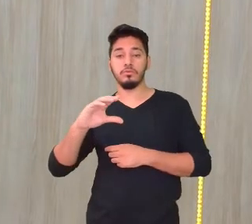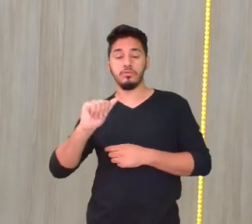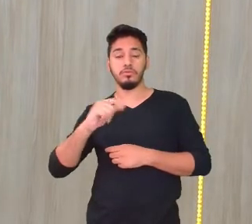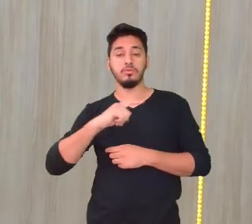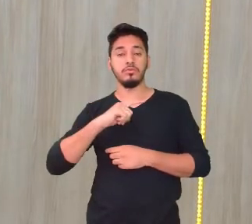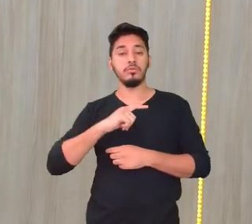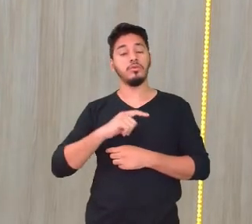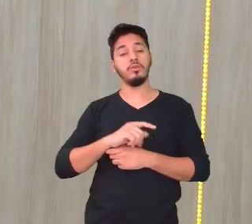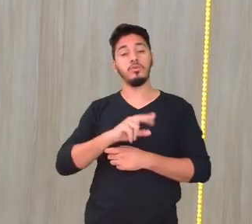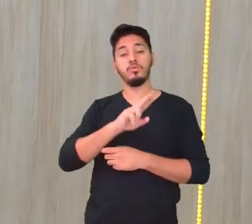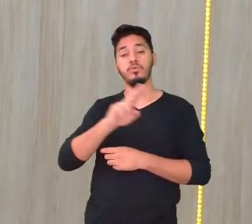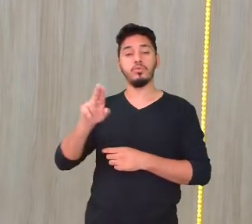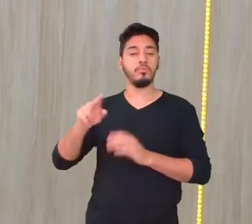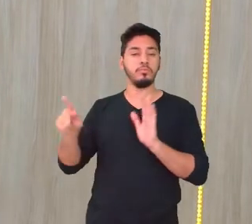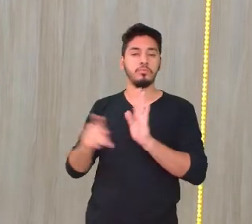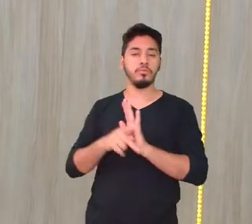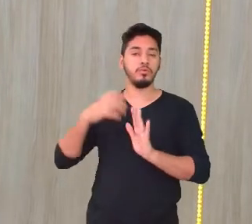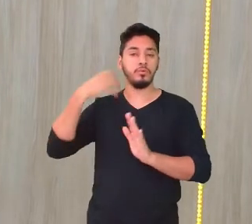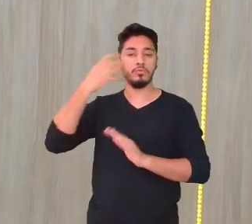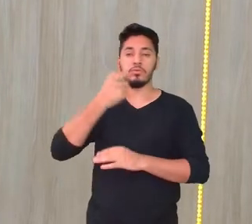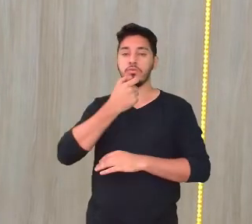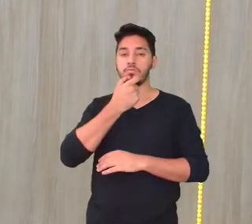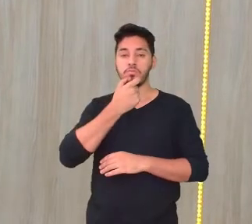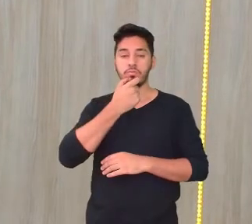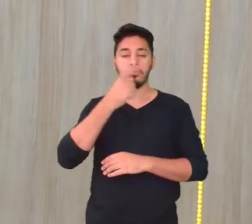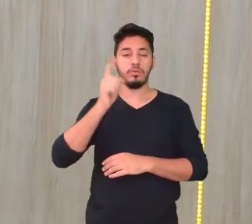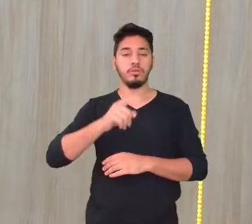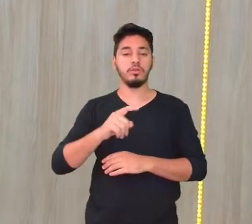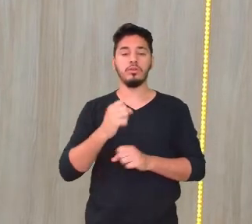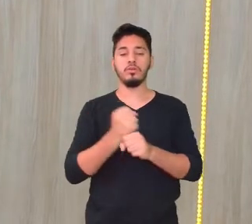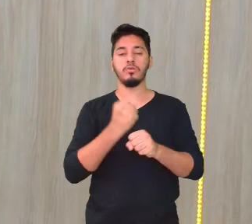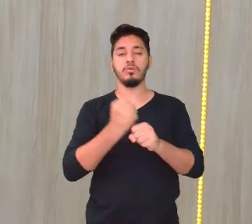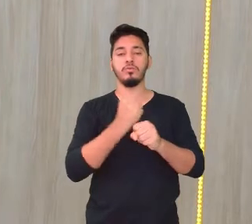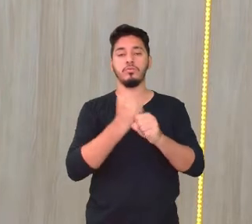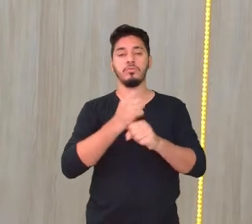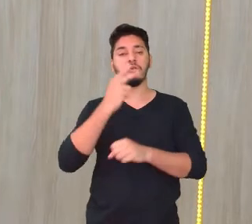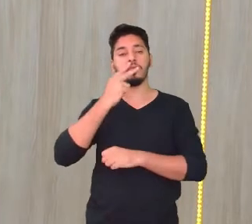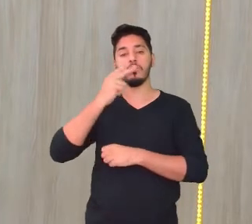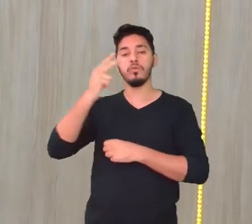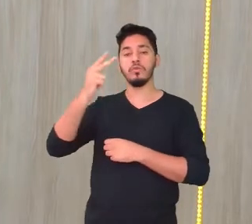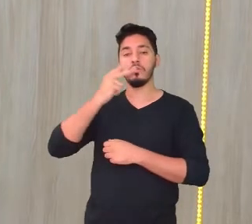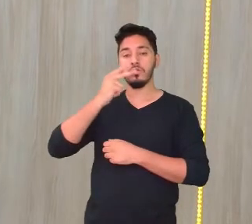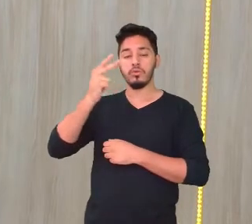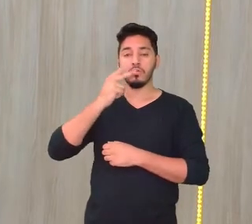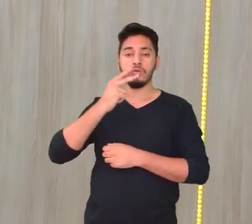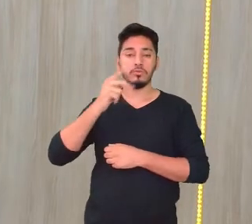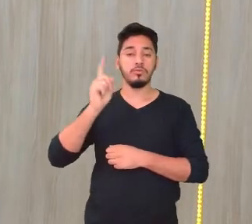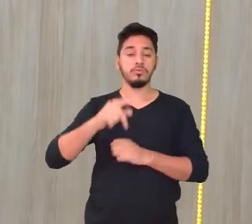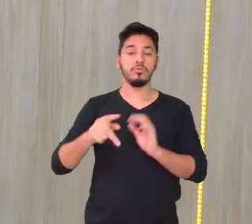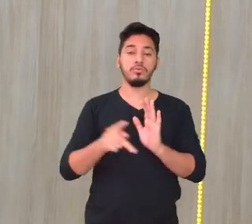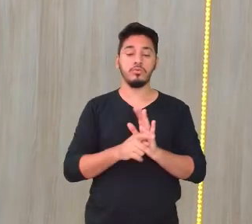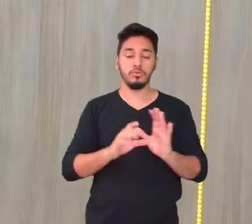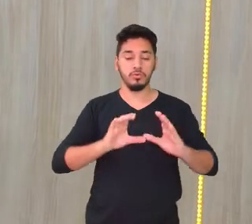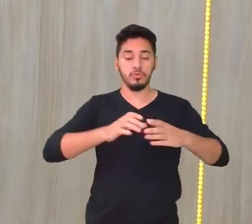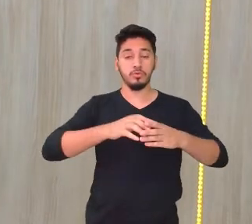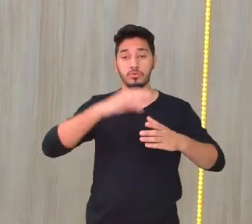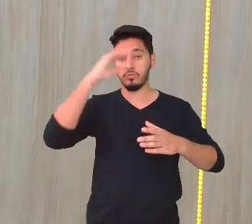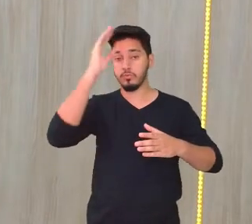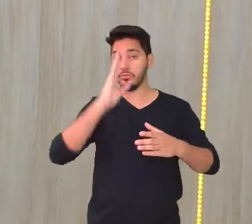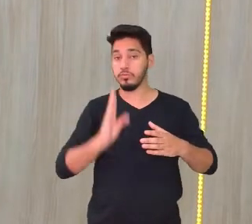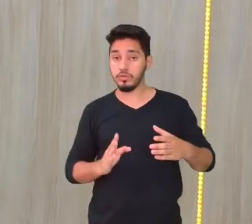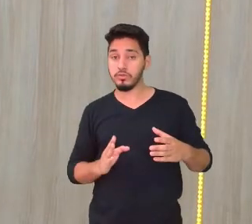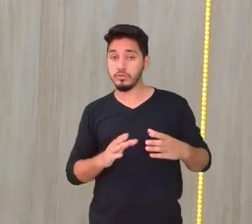Smoking Snakes, né? Cobras Fumantes, que era exatamente o grupo, né, dos pracinhas brasileiros,